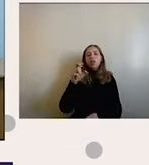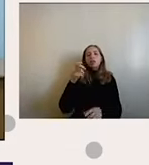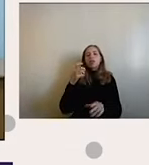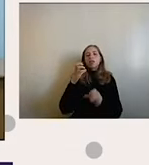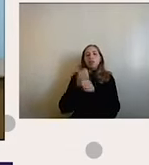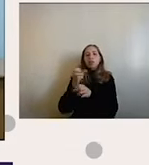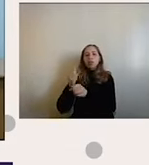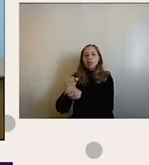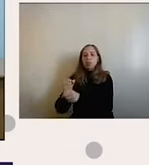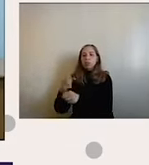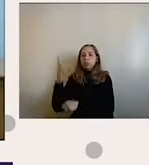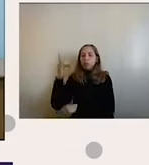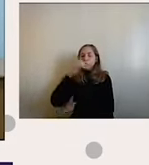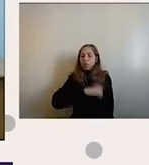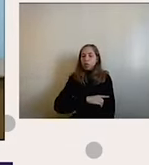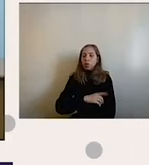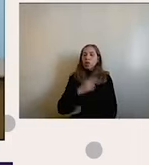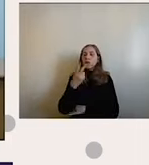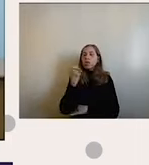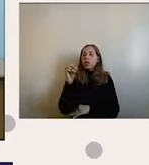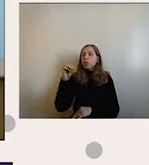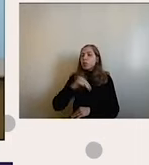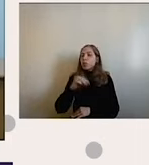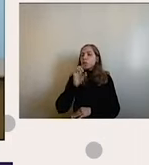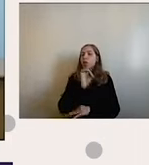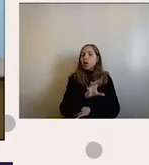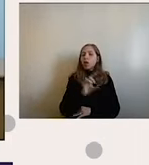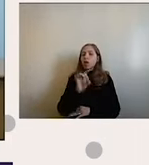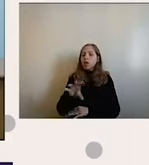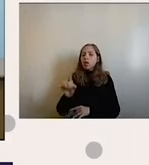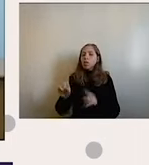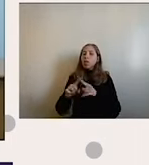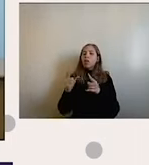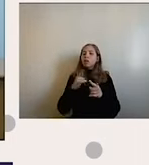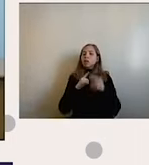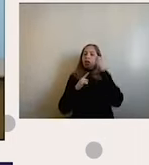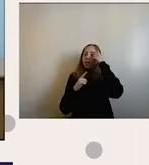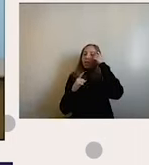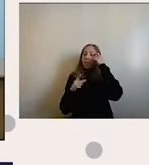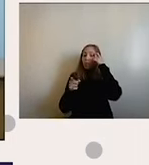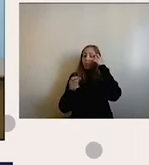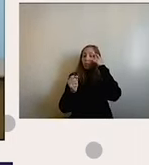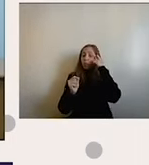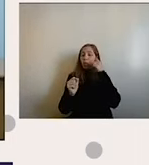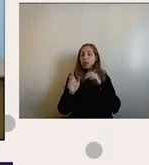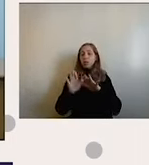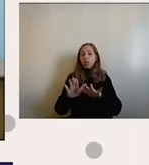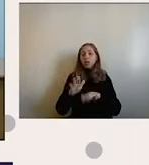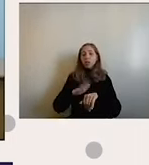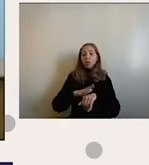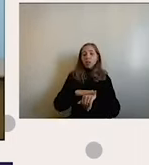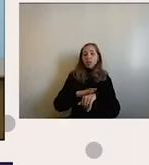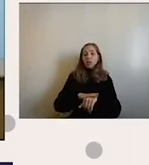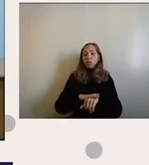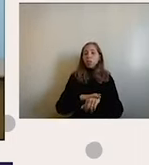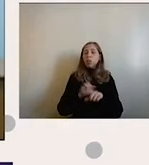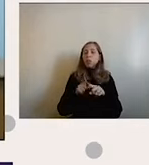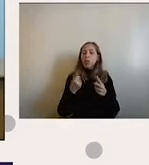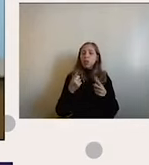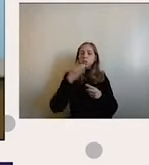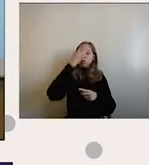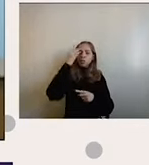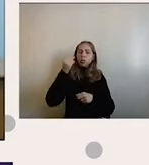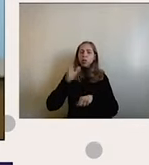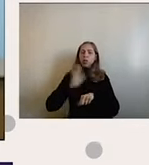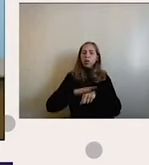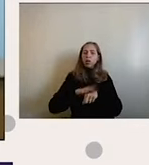há 20 minutos para cada atendimento, mas nada impede que eu fique lá bastante tempo. Mas, em geral, os colegas que ficam muito tempo são mal vistos, porque